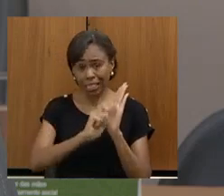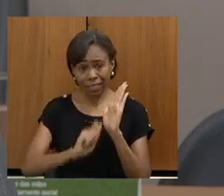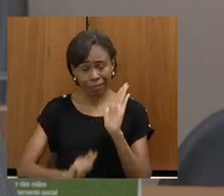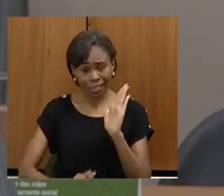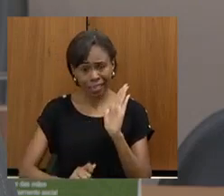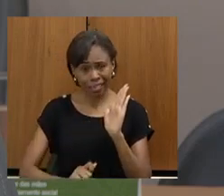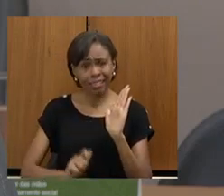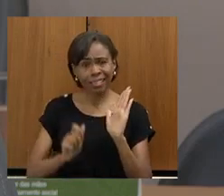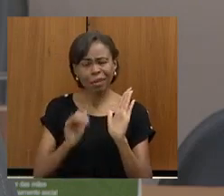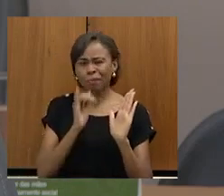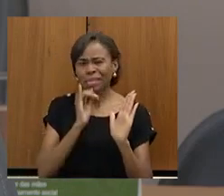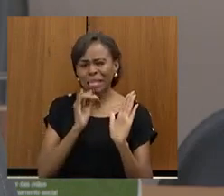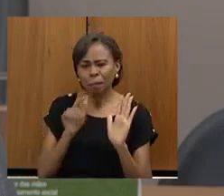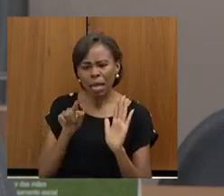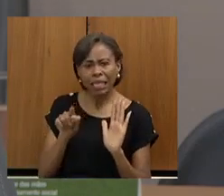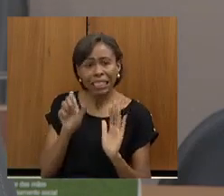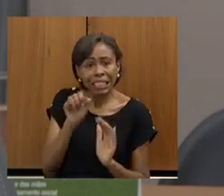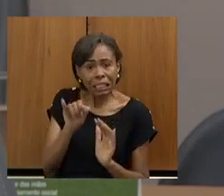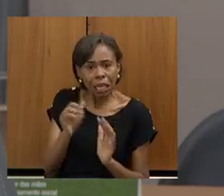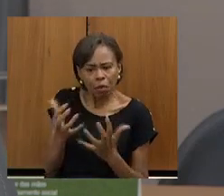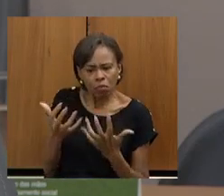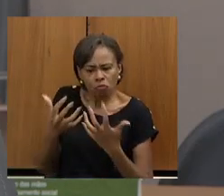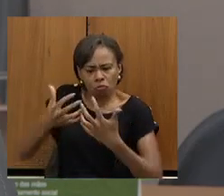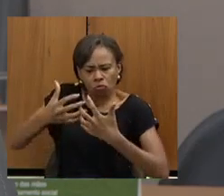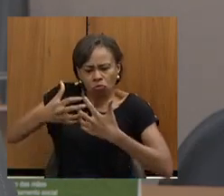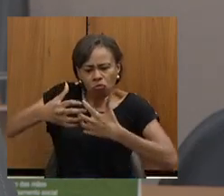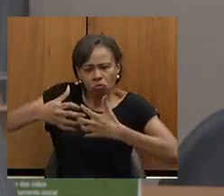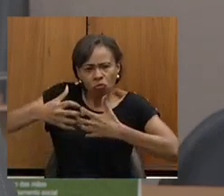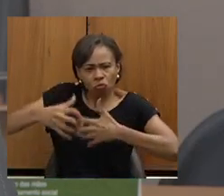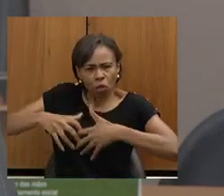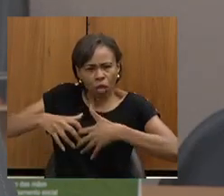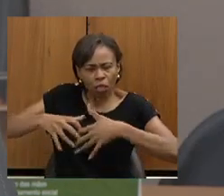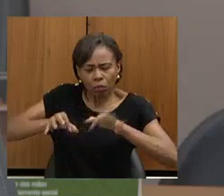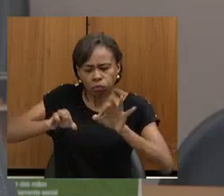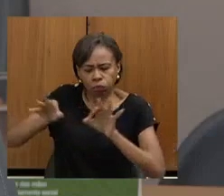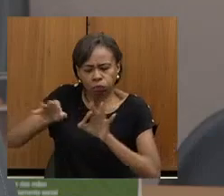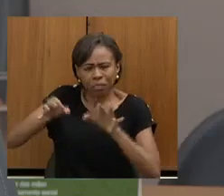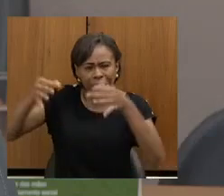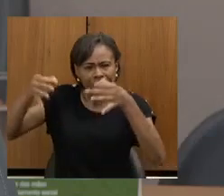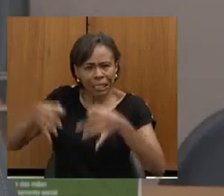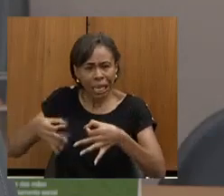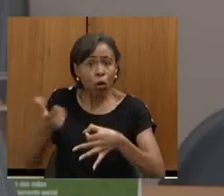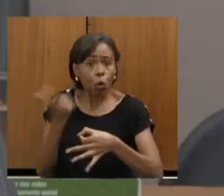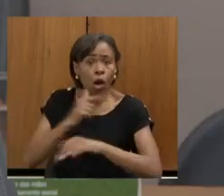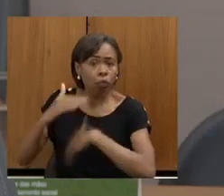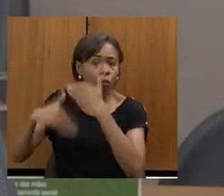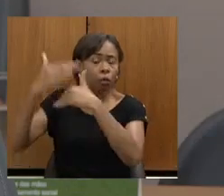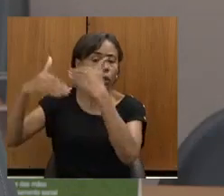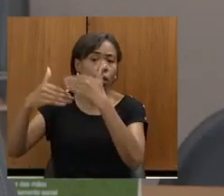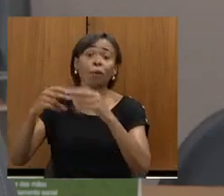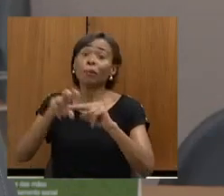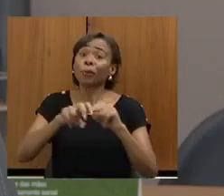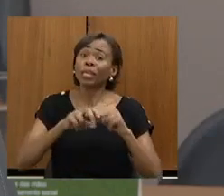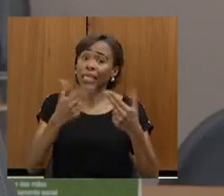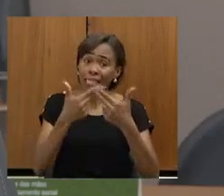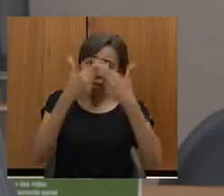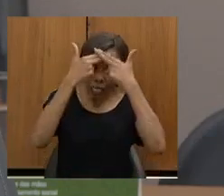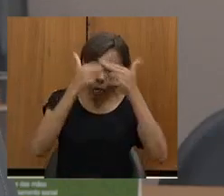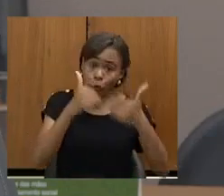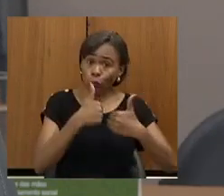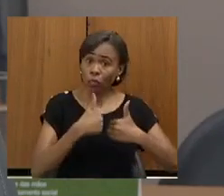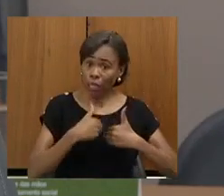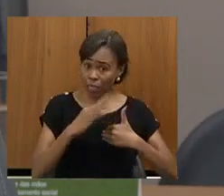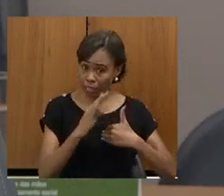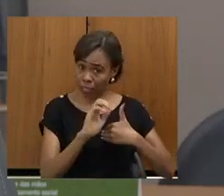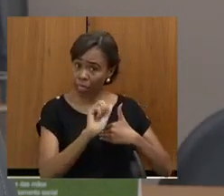conseguimos avançar. Por isso que o trauma para o teia é muito mais grave que o trauma para uma pessoa que não tem